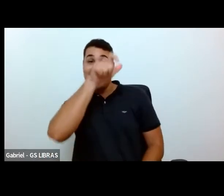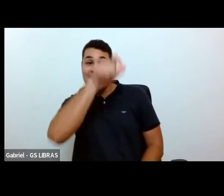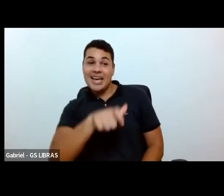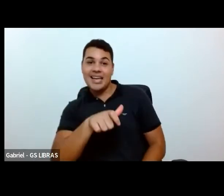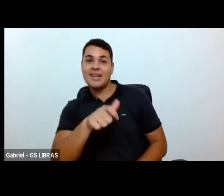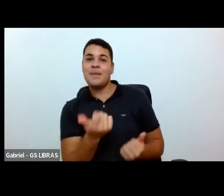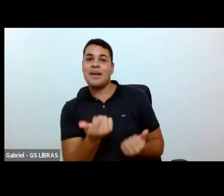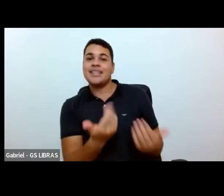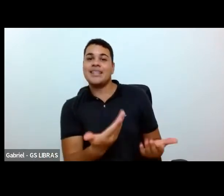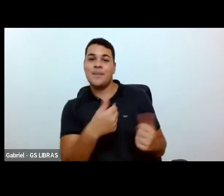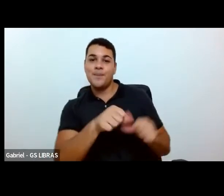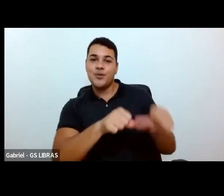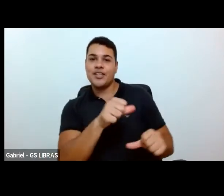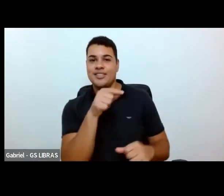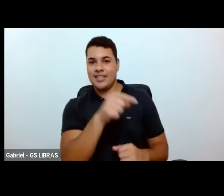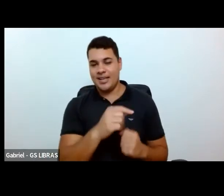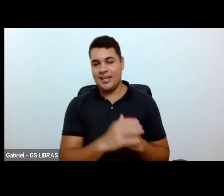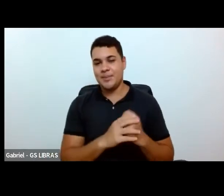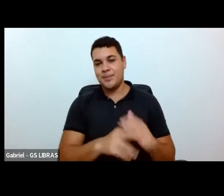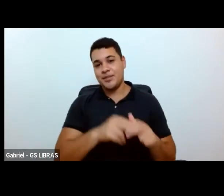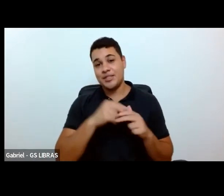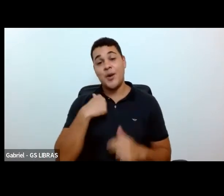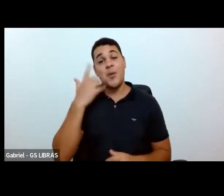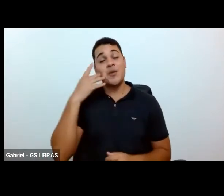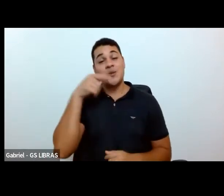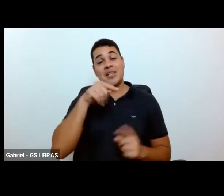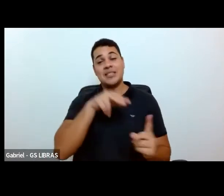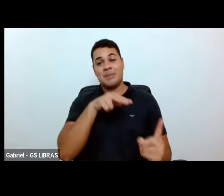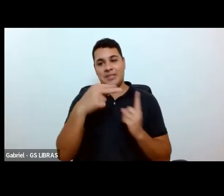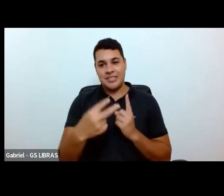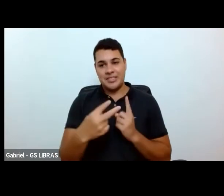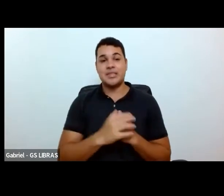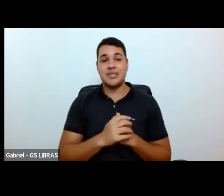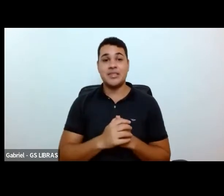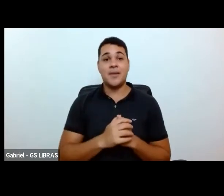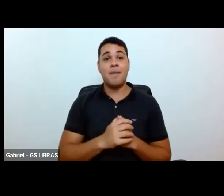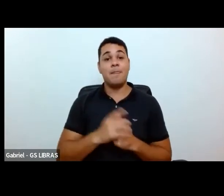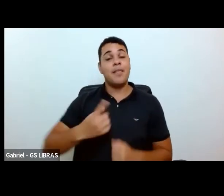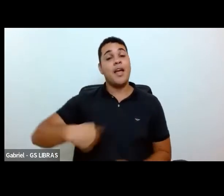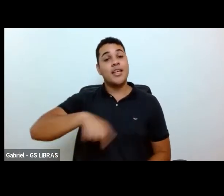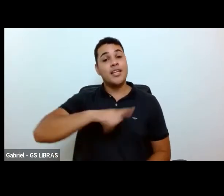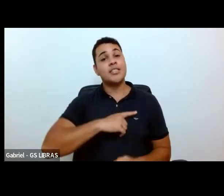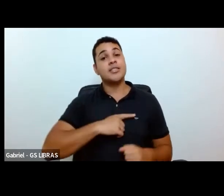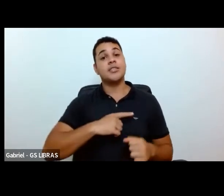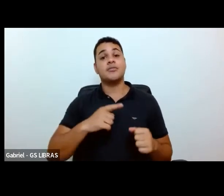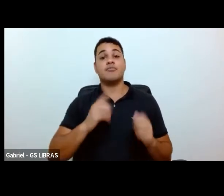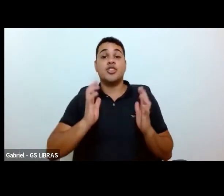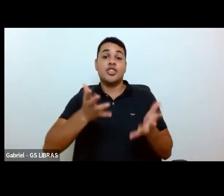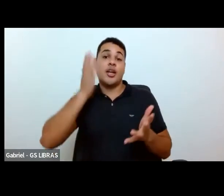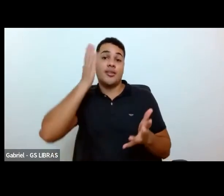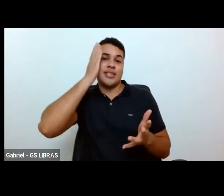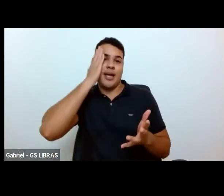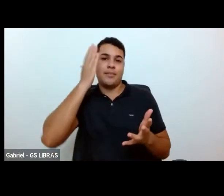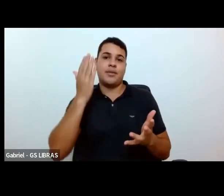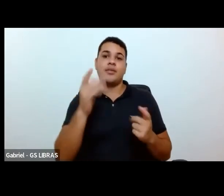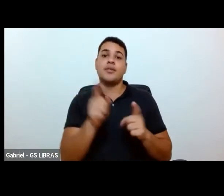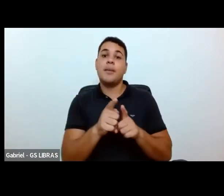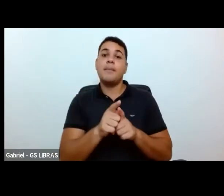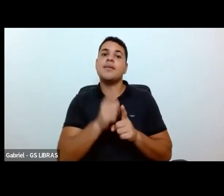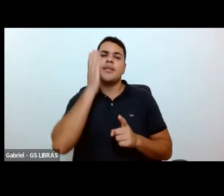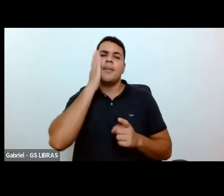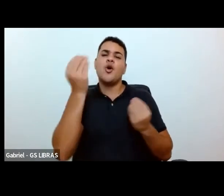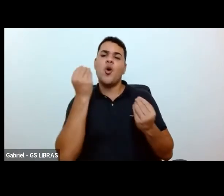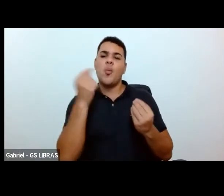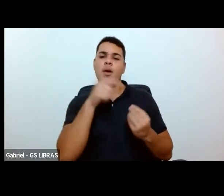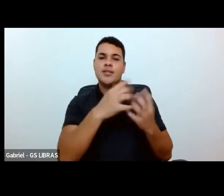E justamente essa perspectiva que um pouco a gente vê retomar, e acho que está justamente nestes movimentos, nesse